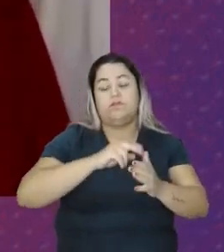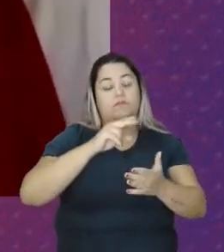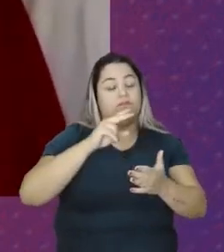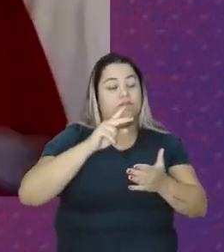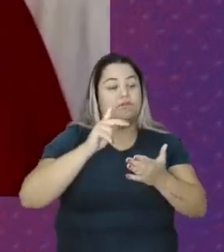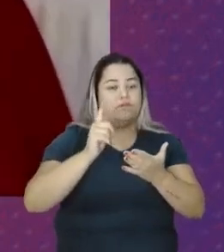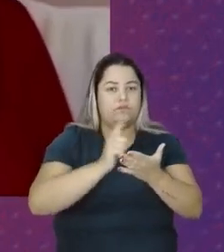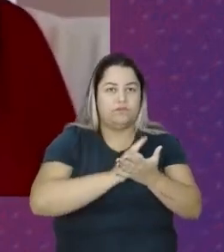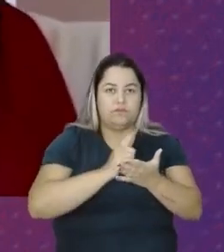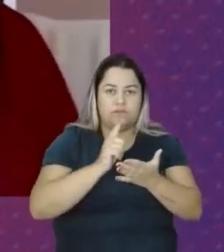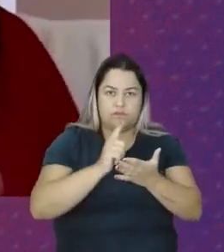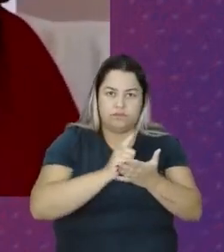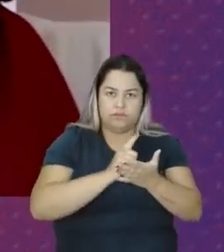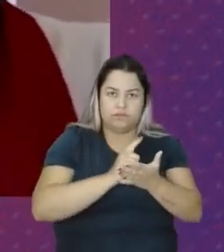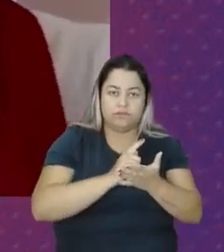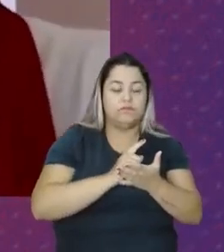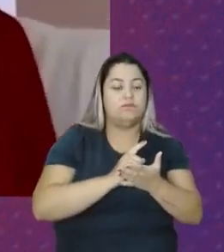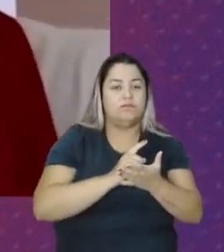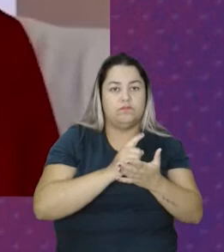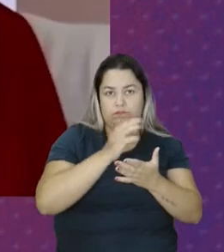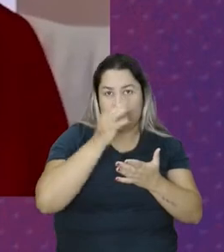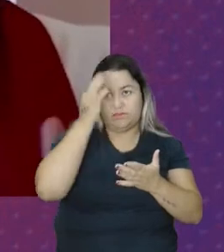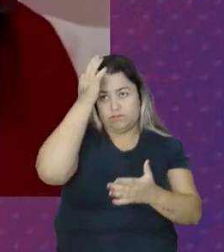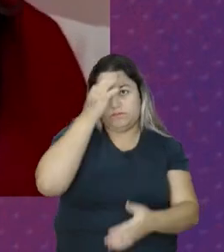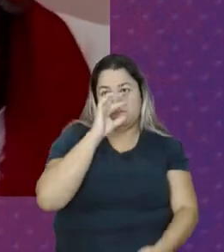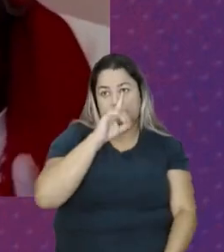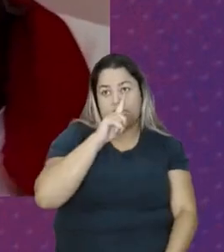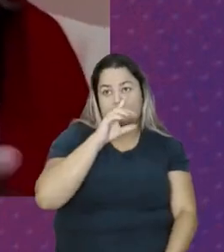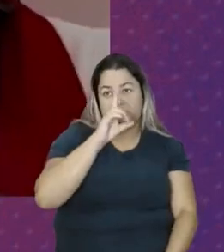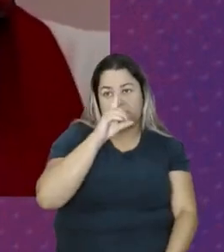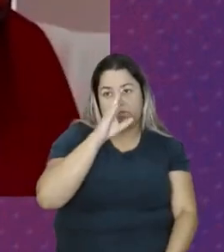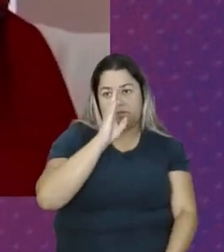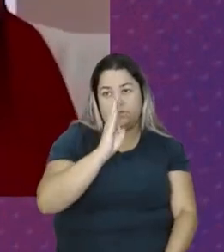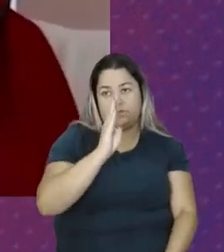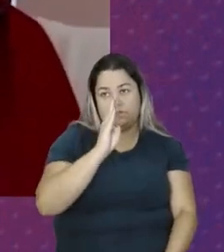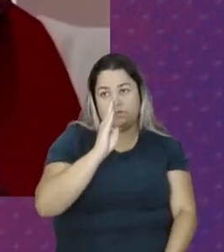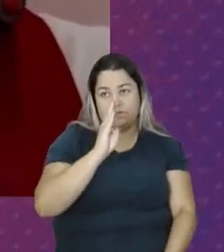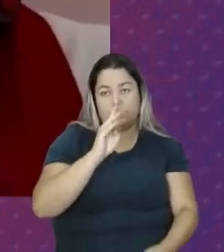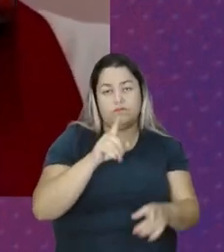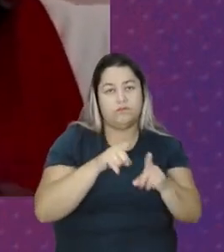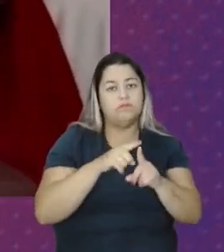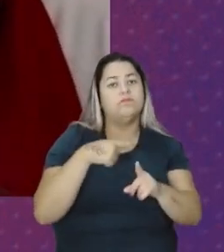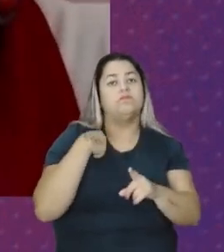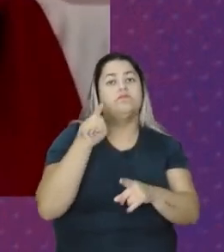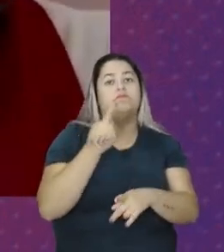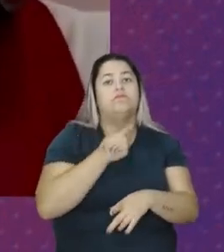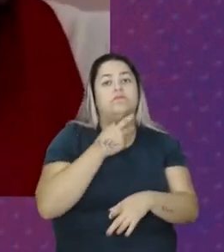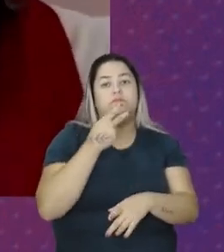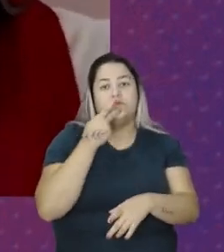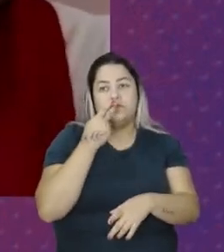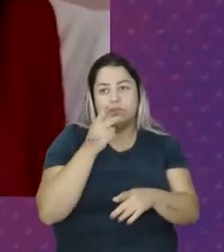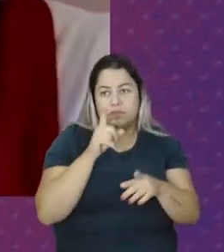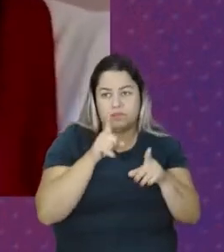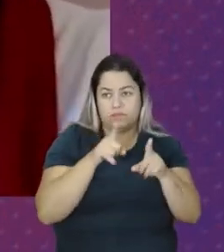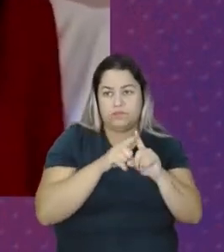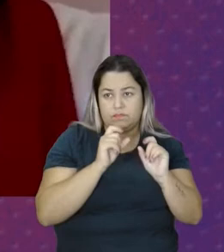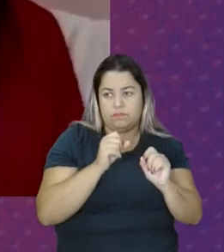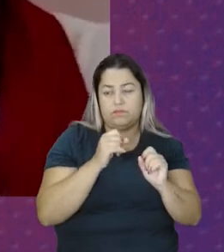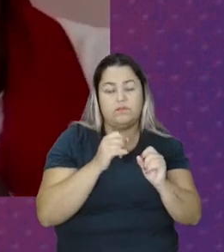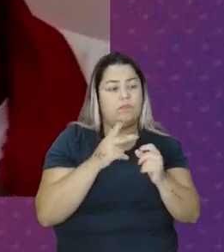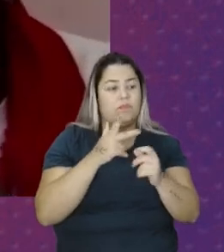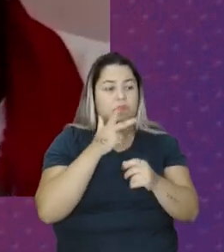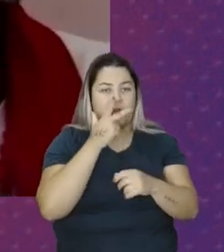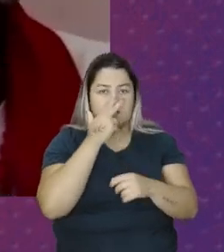mais sagrado da educação, que é a LDB, no seu artigo 26A, nós dissemos ali, com aquele parecer